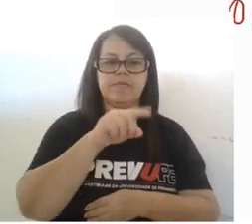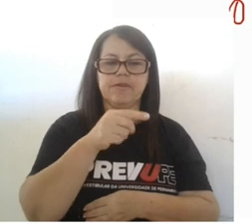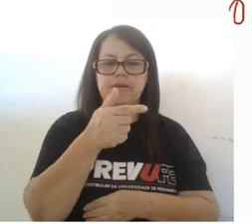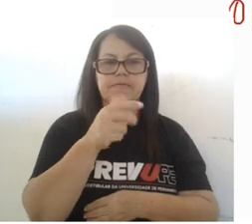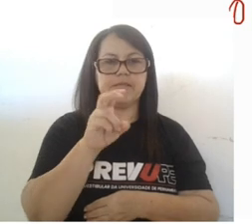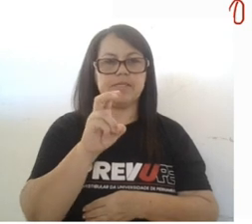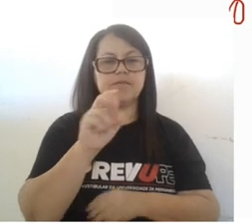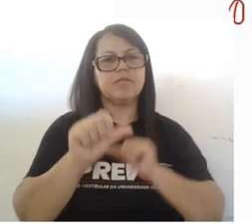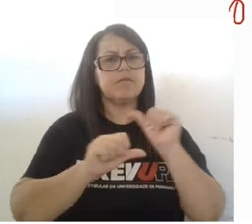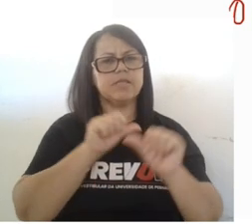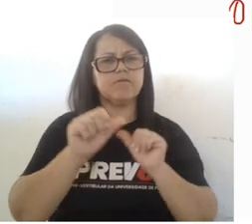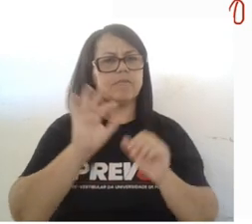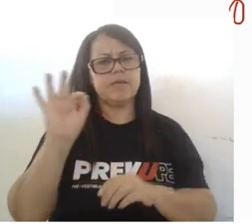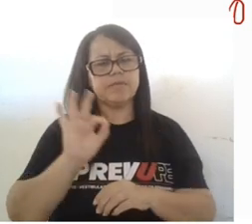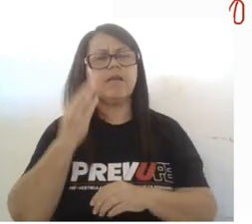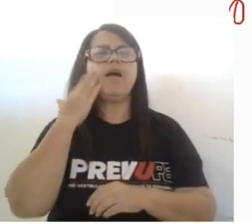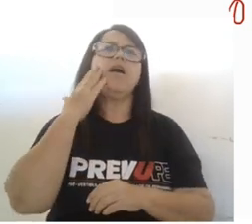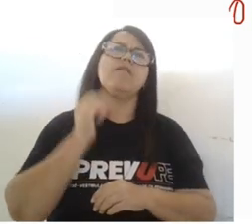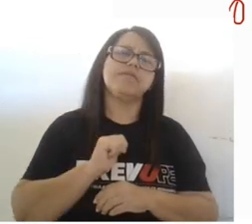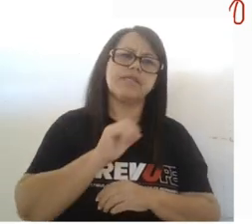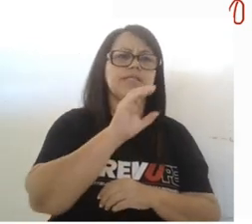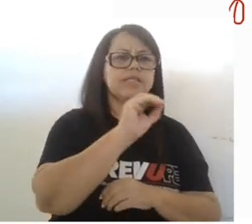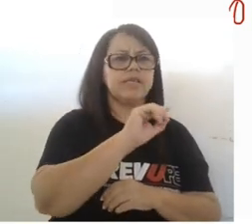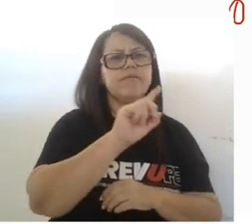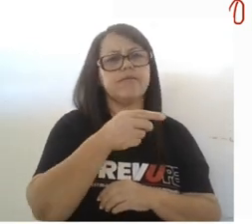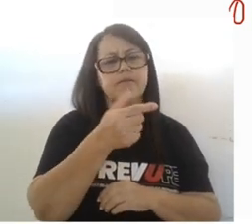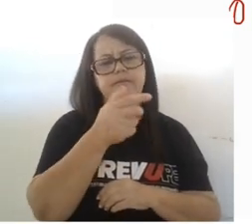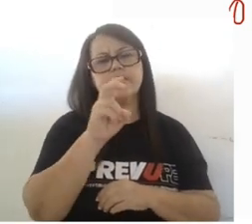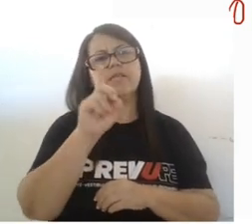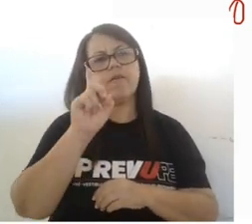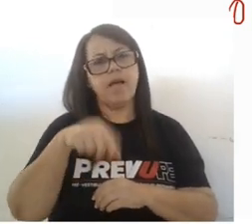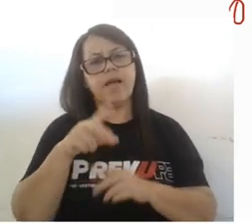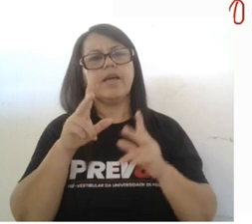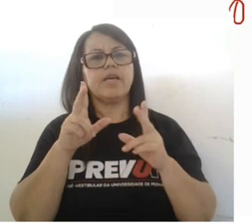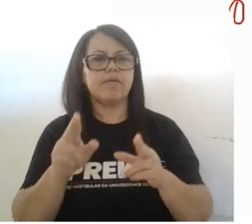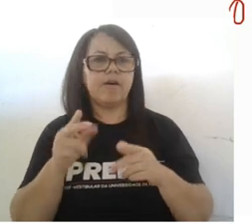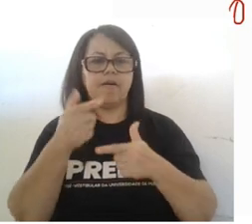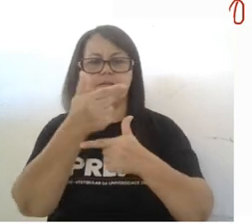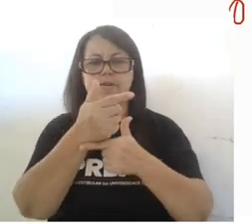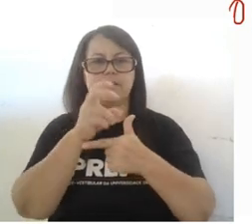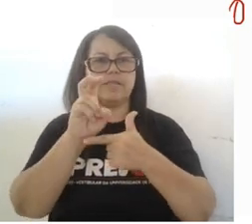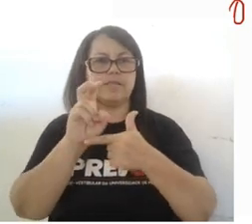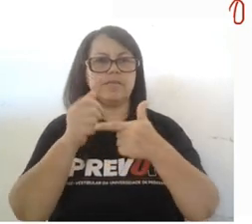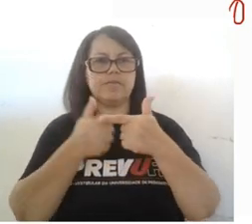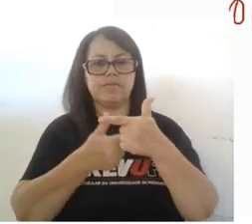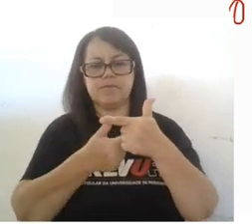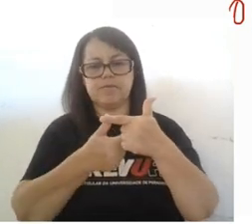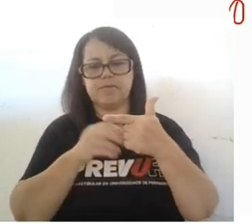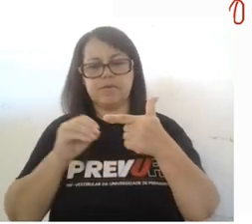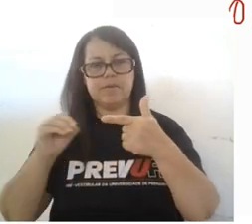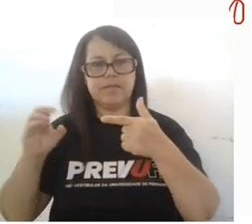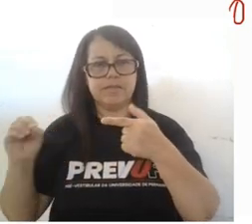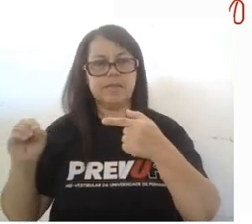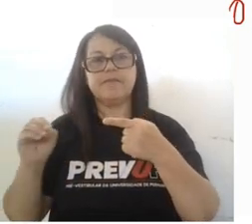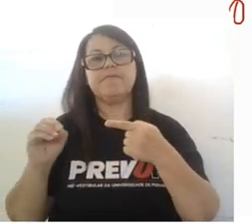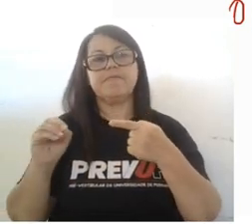decimal em porcentagem. Eu sei que 0,25 é 25 sobre 100, né? Na forma de fração, certo?